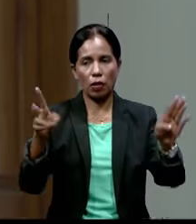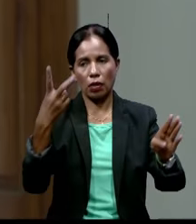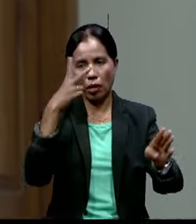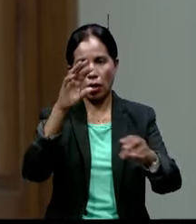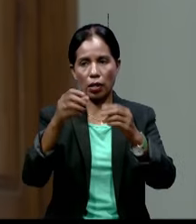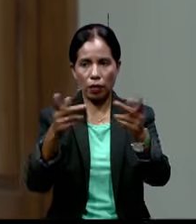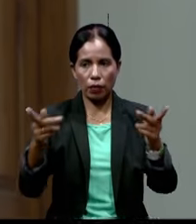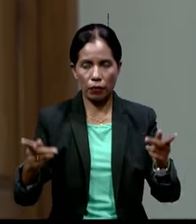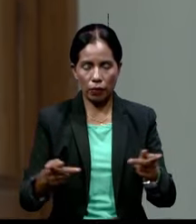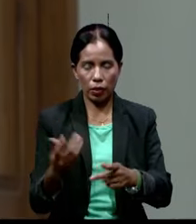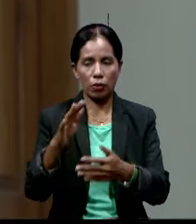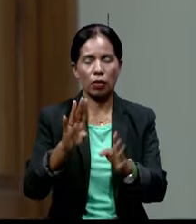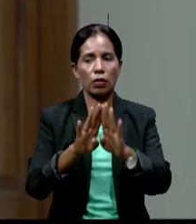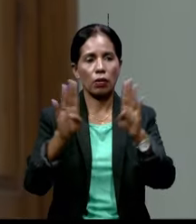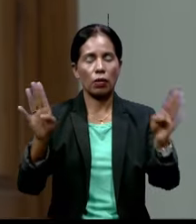lições mínimas na própria escola.